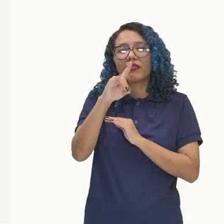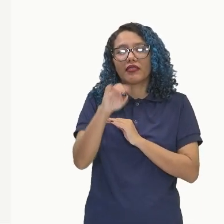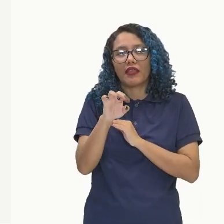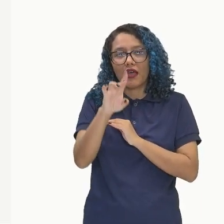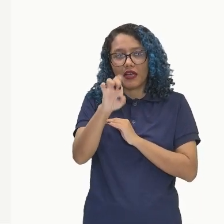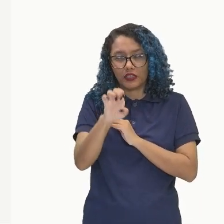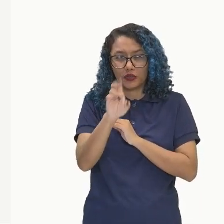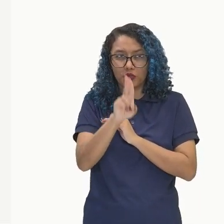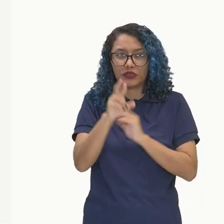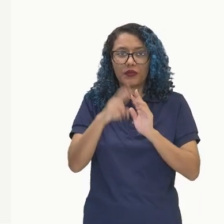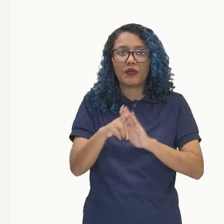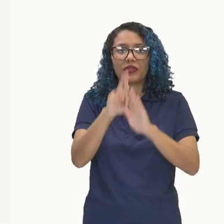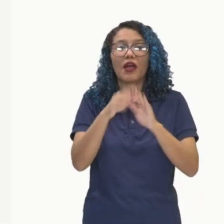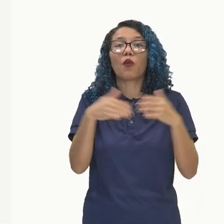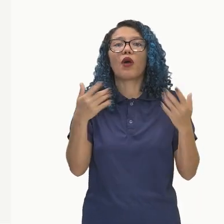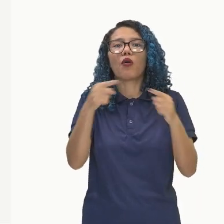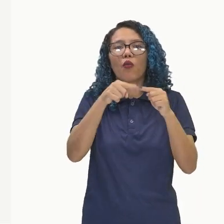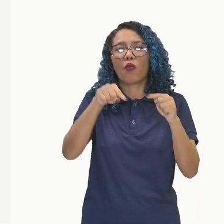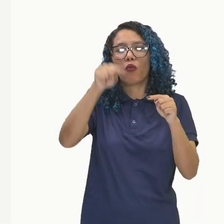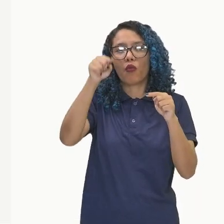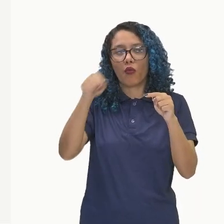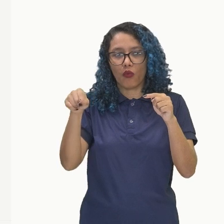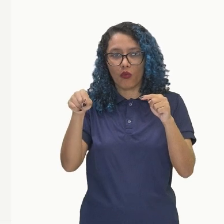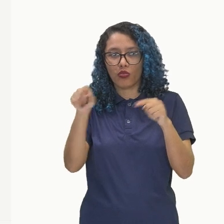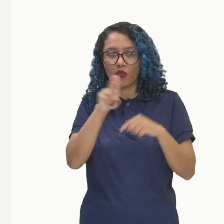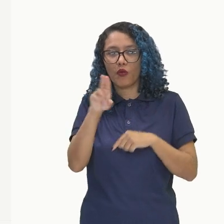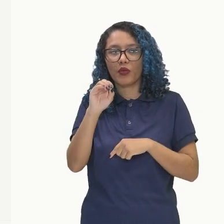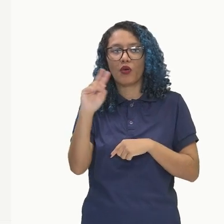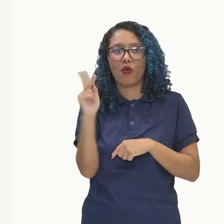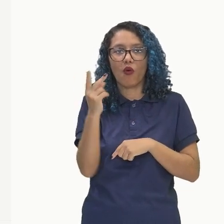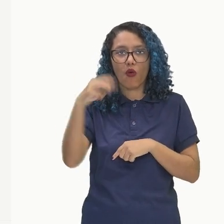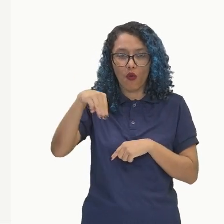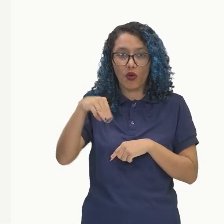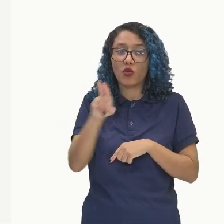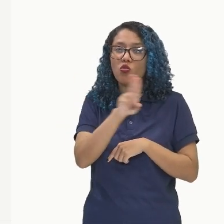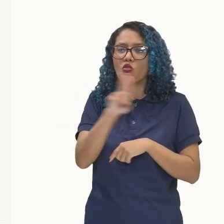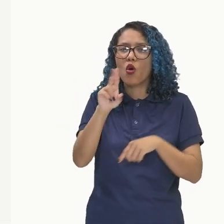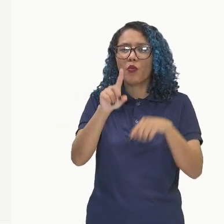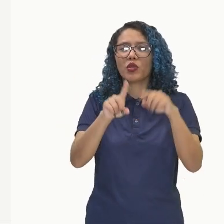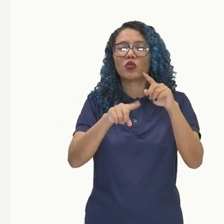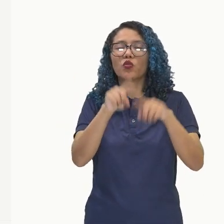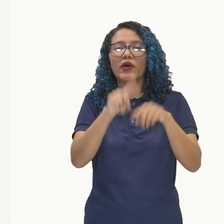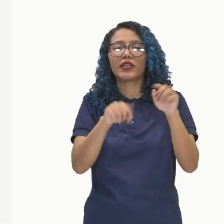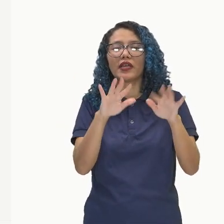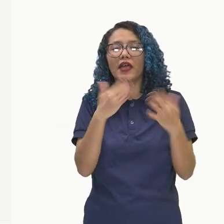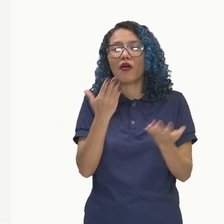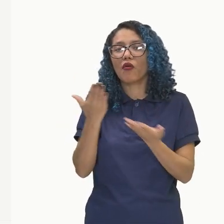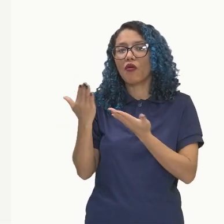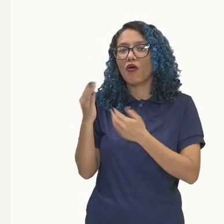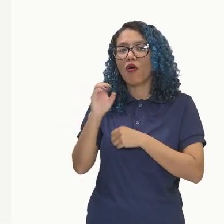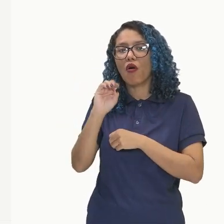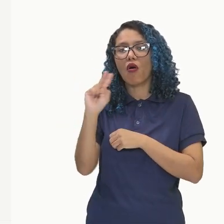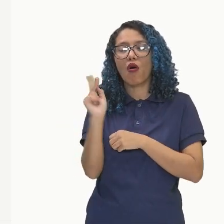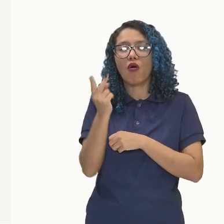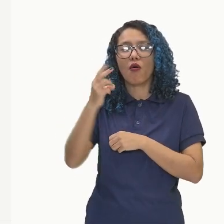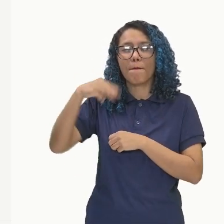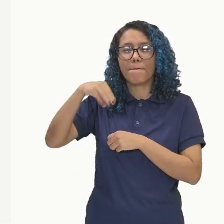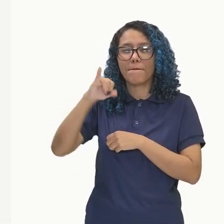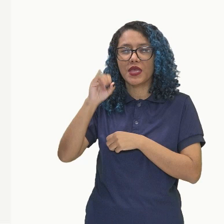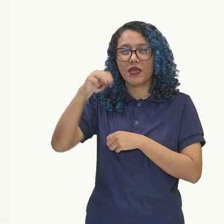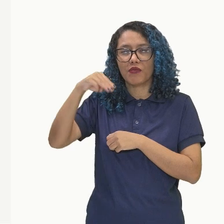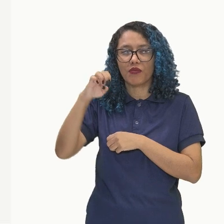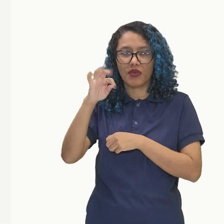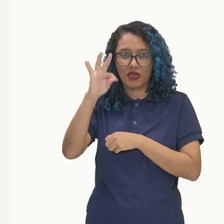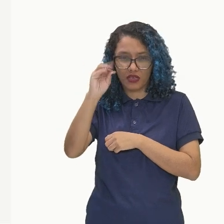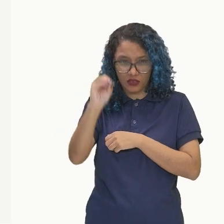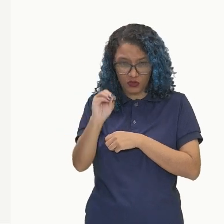seu aparelho é o ohmímetro. Quando se... Olha só, primeiro questionamento lá da Cecília,